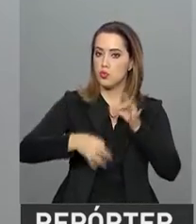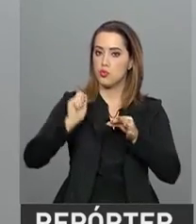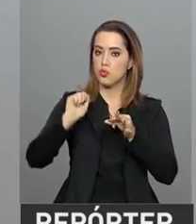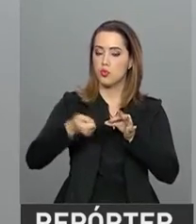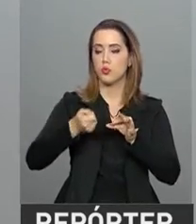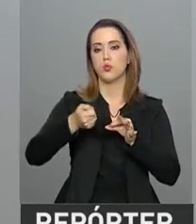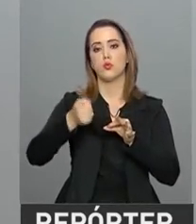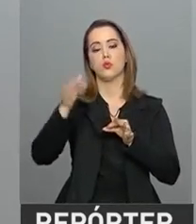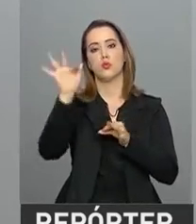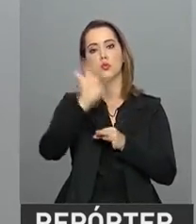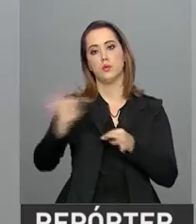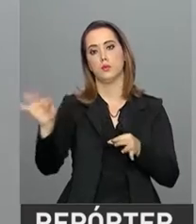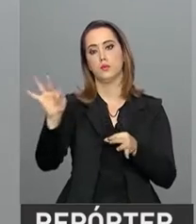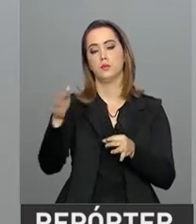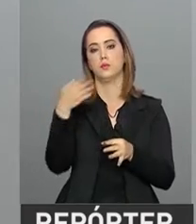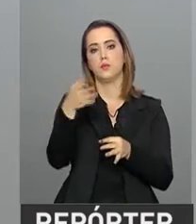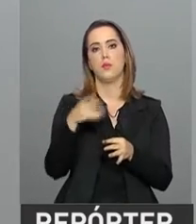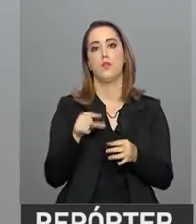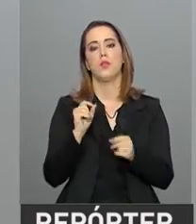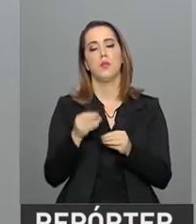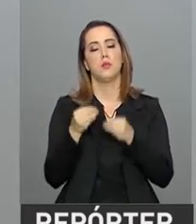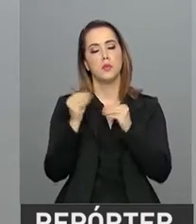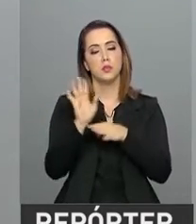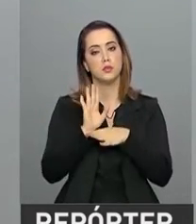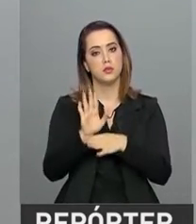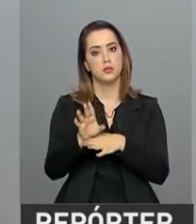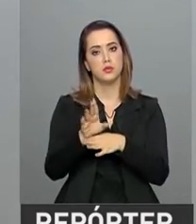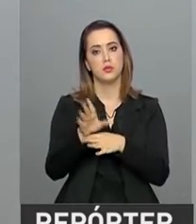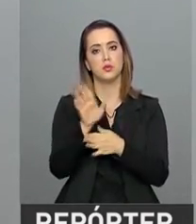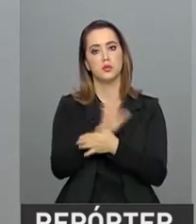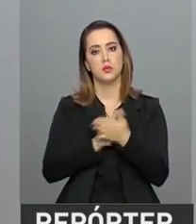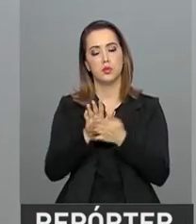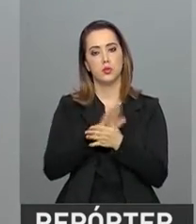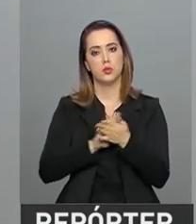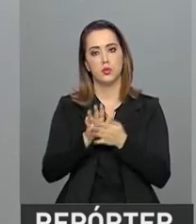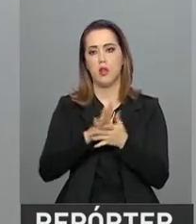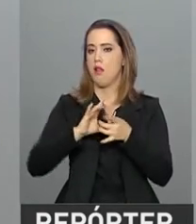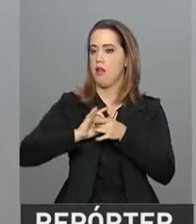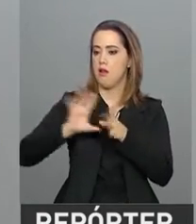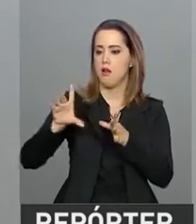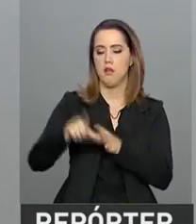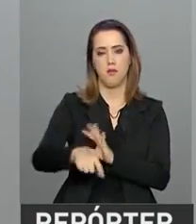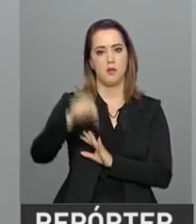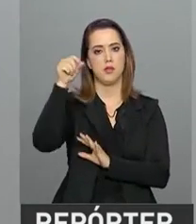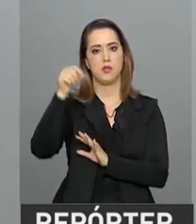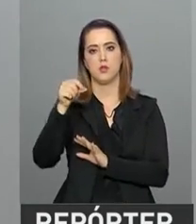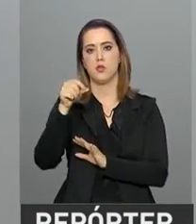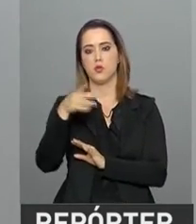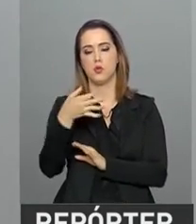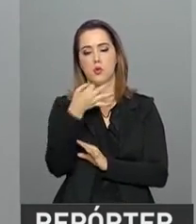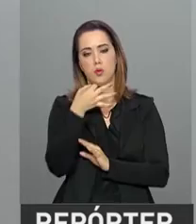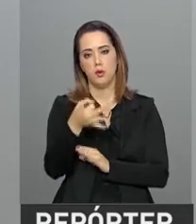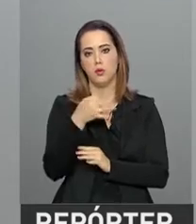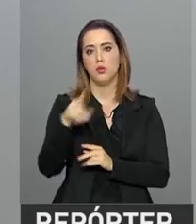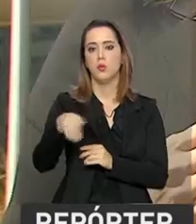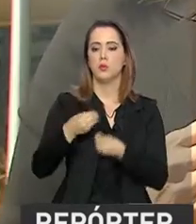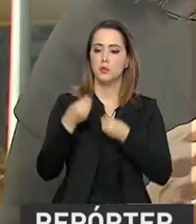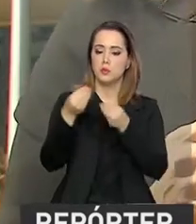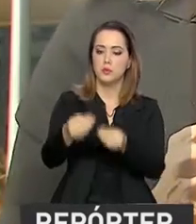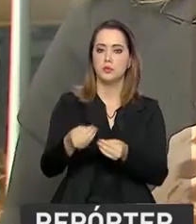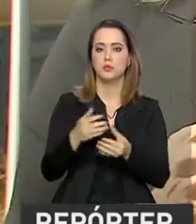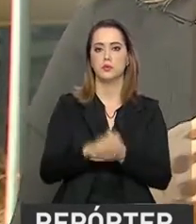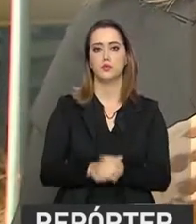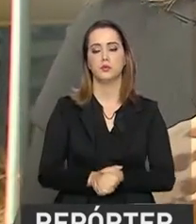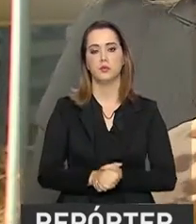sem afetar a autonomia plena que o magistrado tem para decidir a questão que lhe é colocada. No